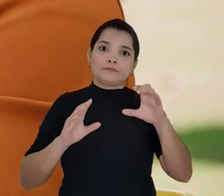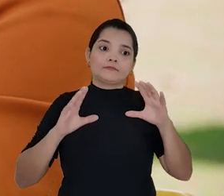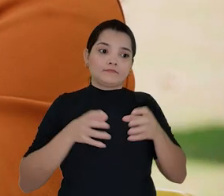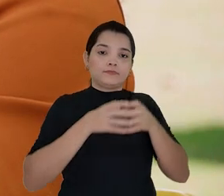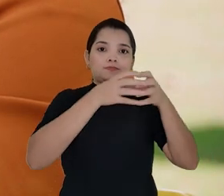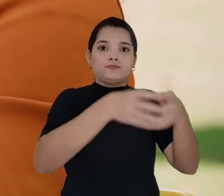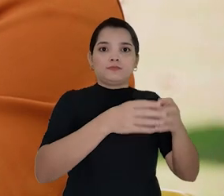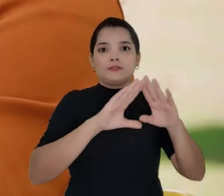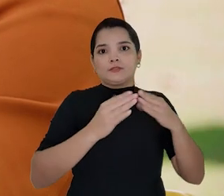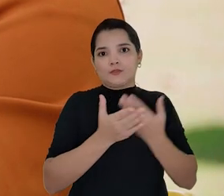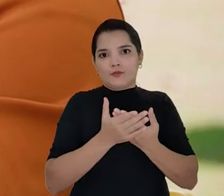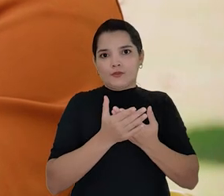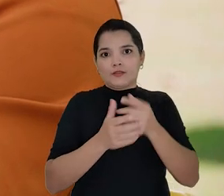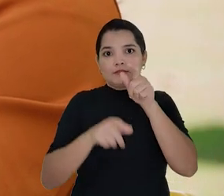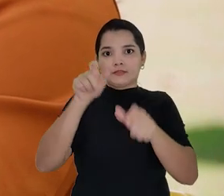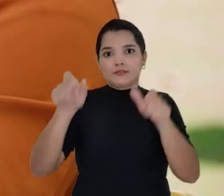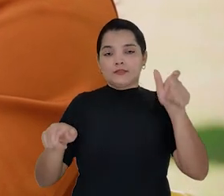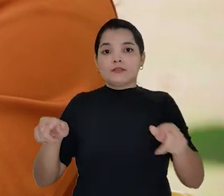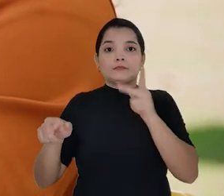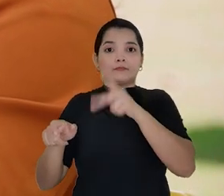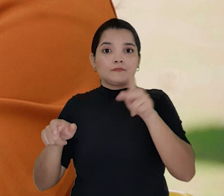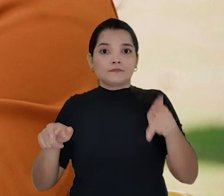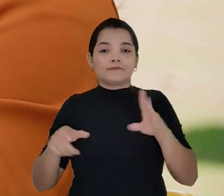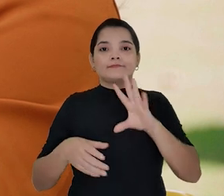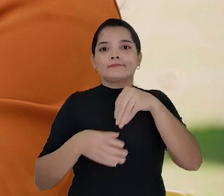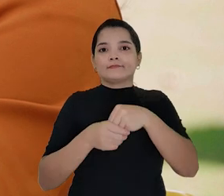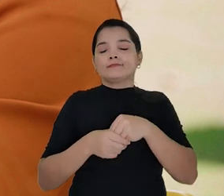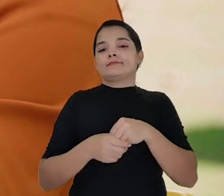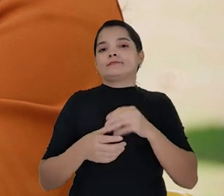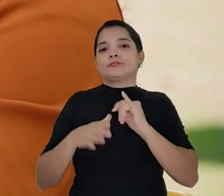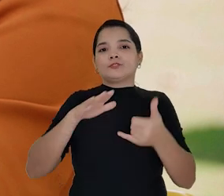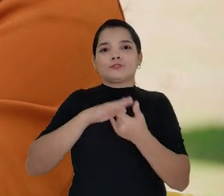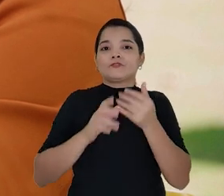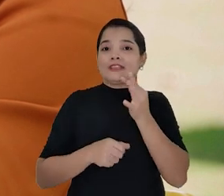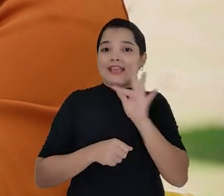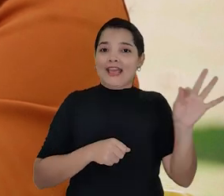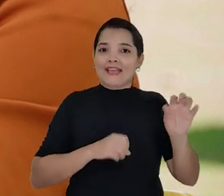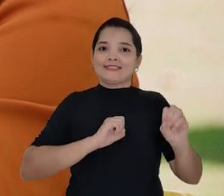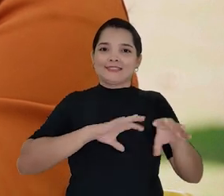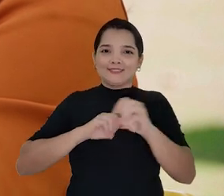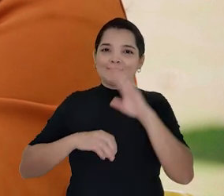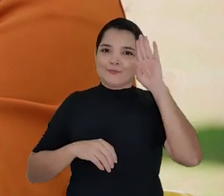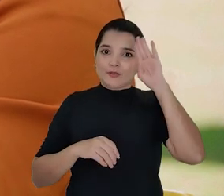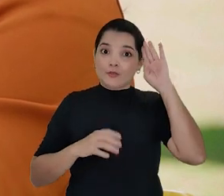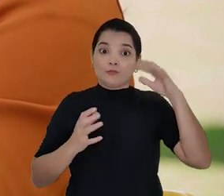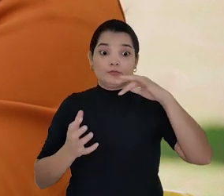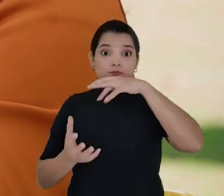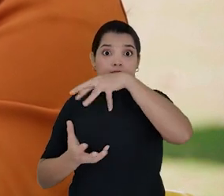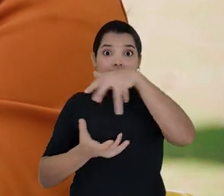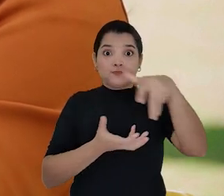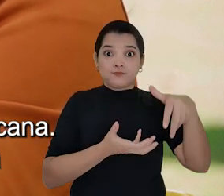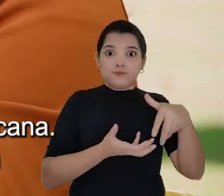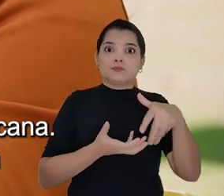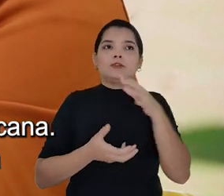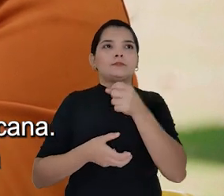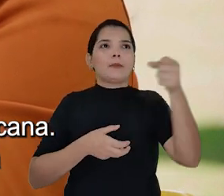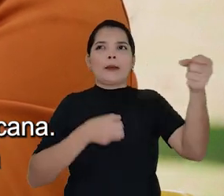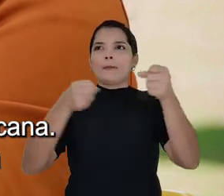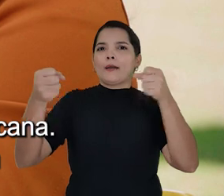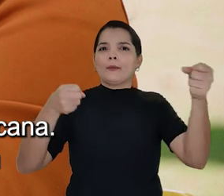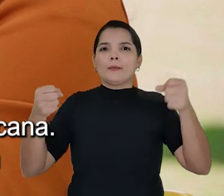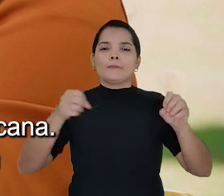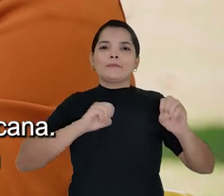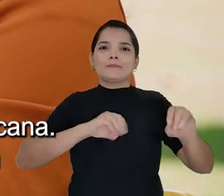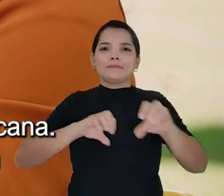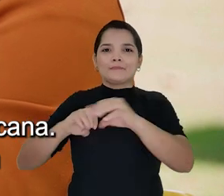professores das redes das instituições federais de ensino superior no Brasil inteiro levando ciência pra educação